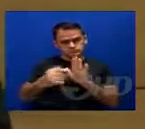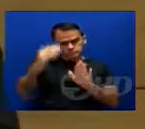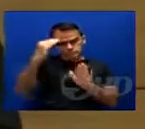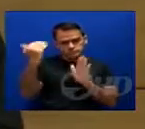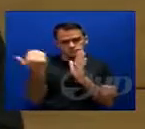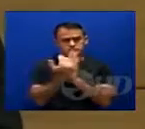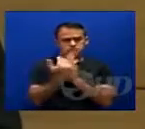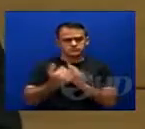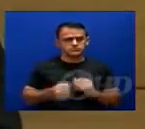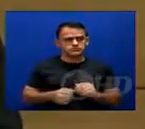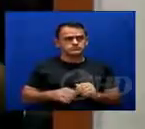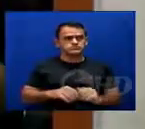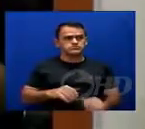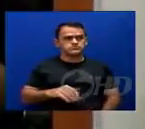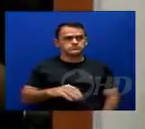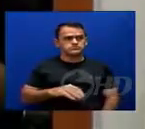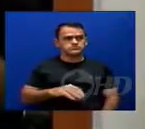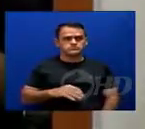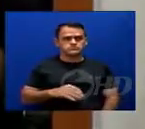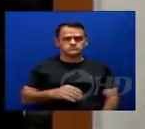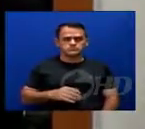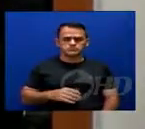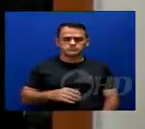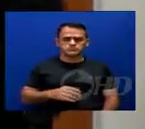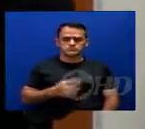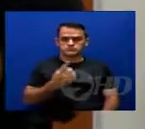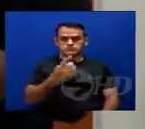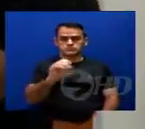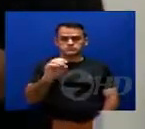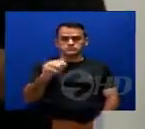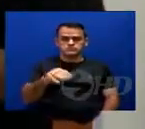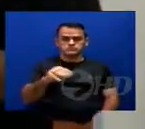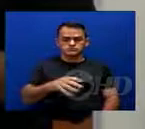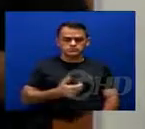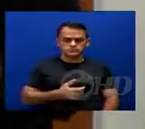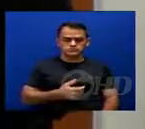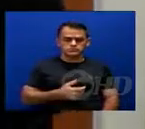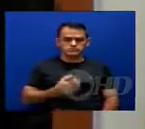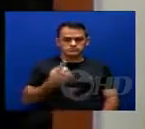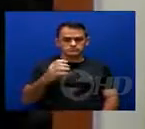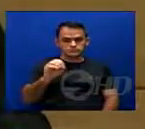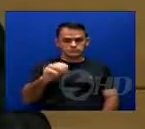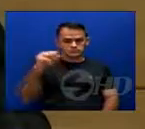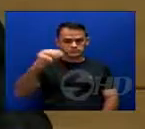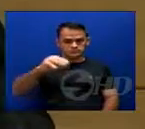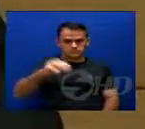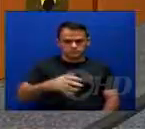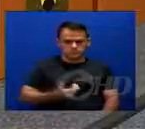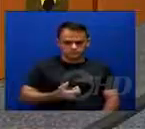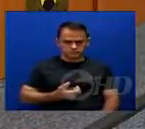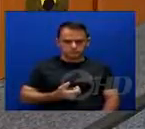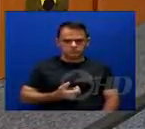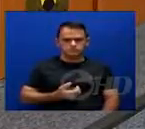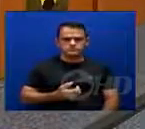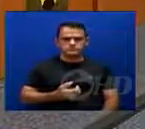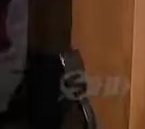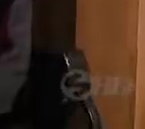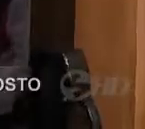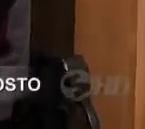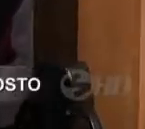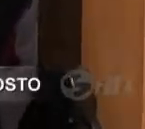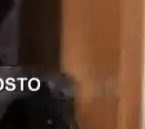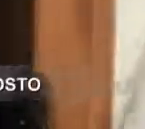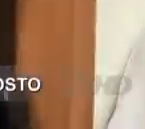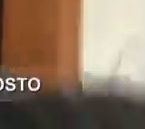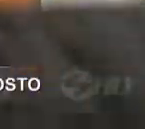Eu coloco mas votação, eu peço que seja 10 minutos, minutos mesmo. Vereadores, vereadores, concordam eu peço só 10 minutos, está suspensa presidente. A sessão por 10 minutos. Só 10 minutos.